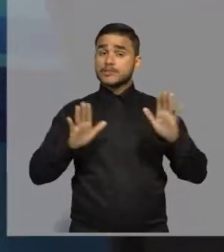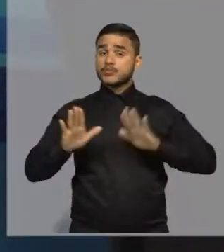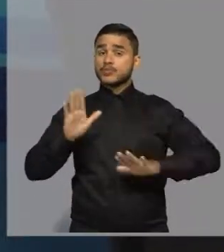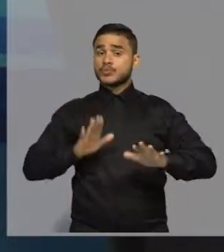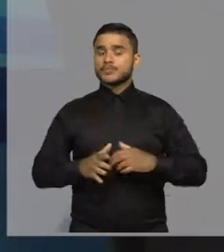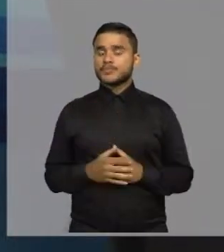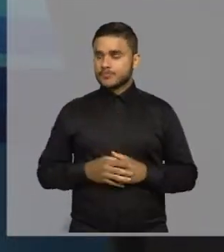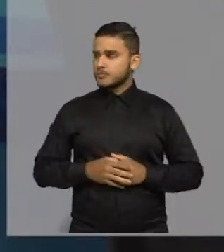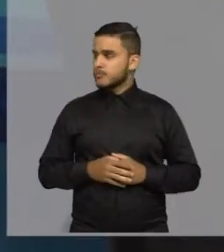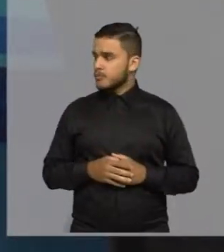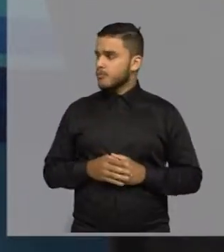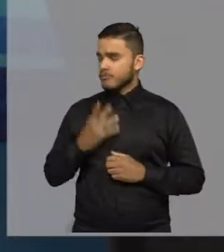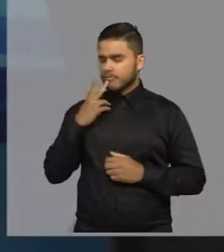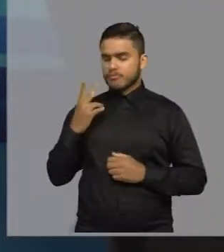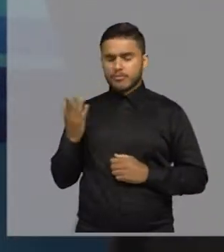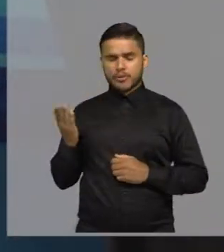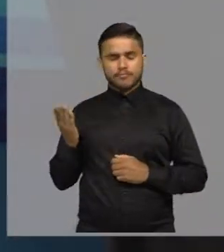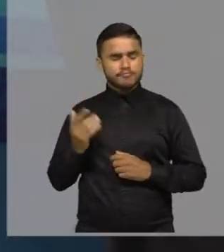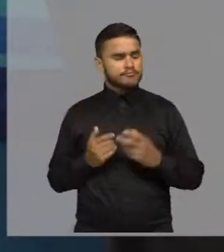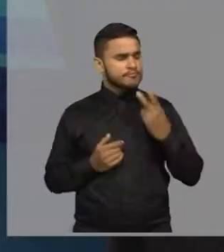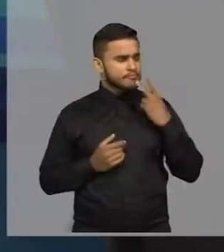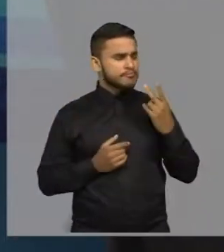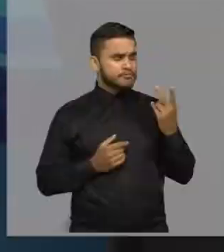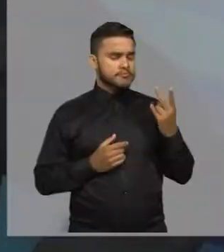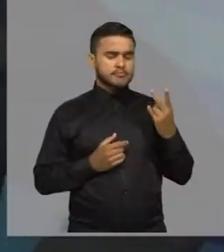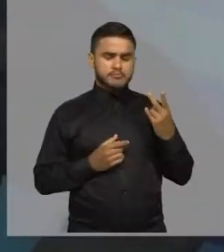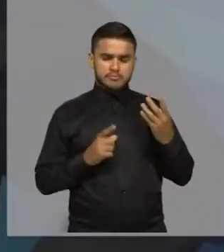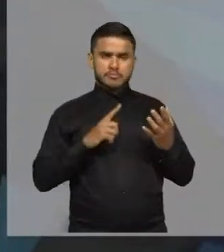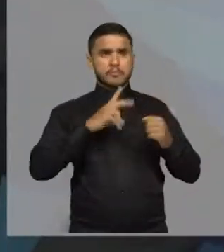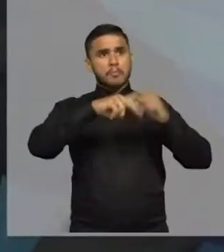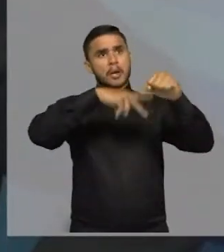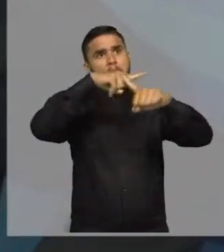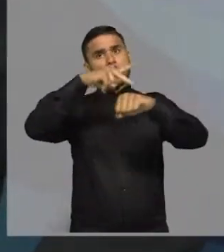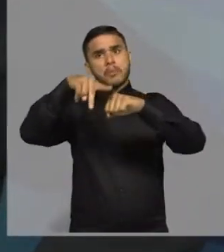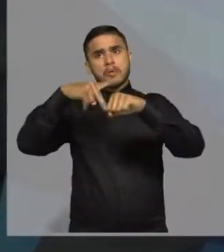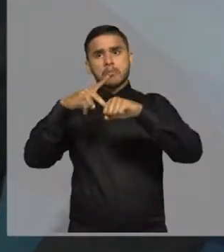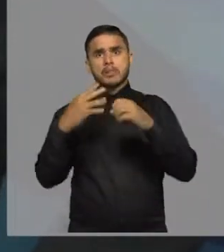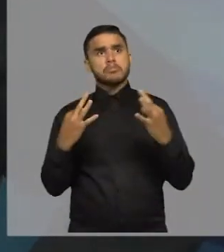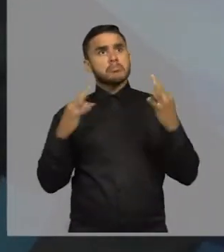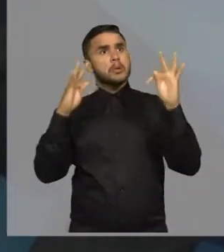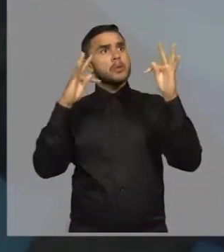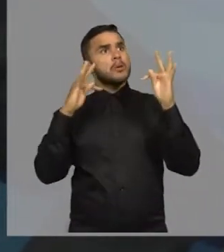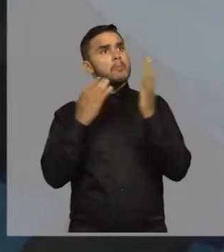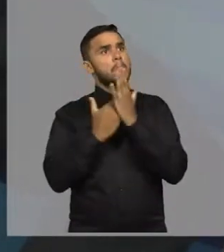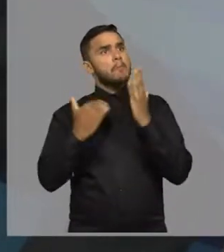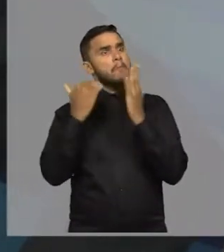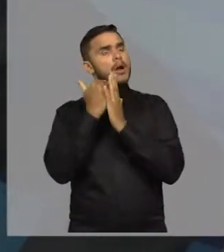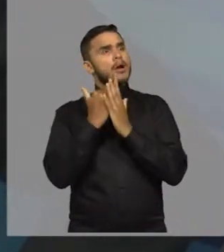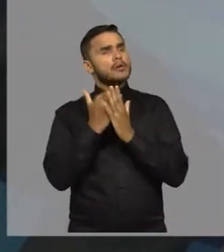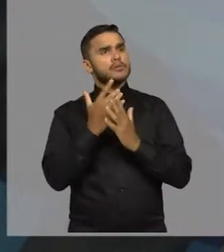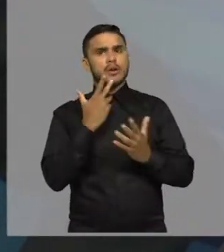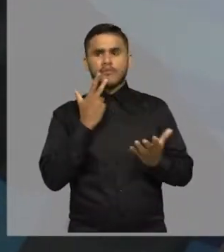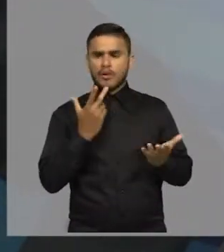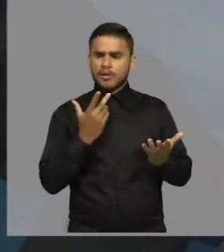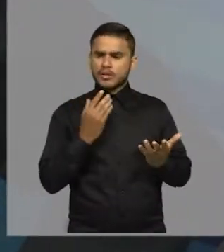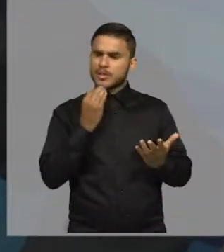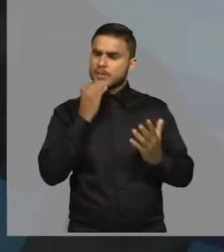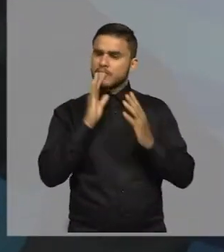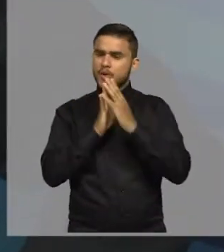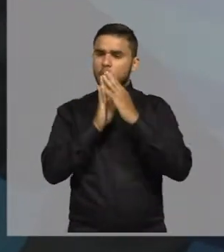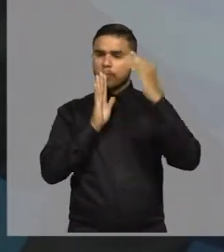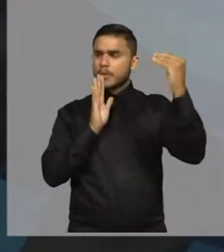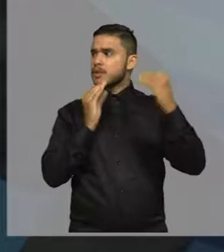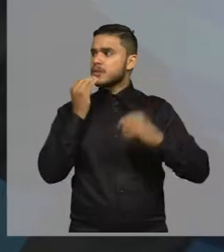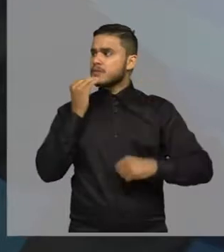eletrônicas, é estranho que países com muito mais tecnologia do que o Brasil não adotem isso. Né? É estranho. Acho que